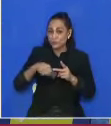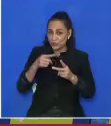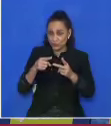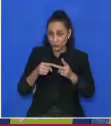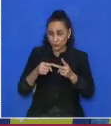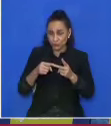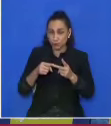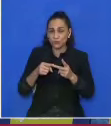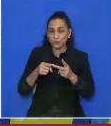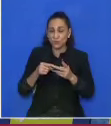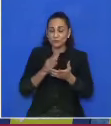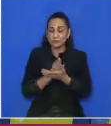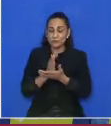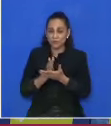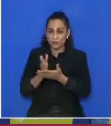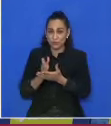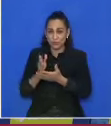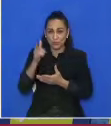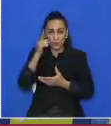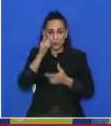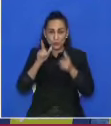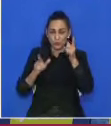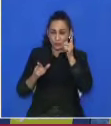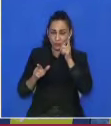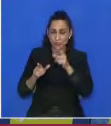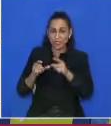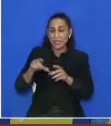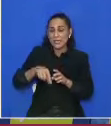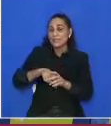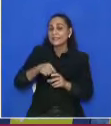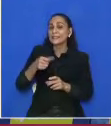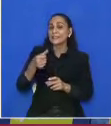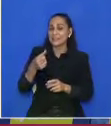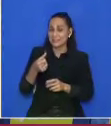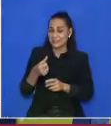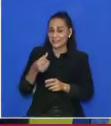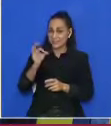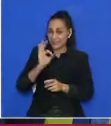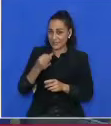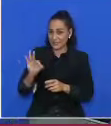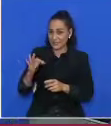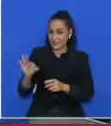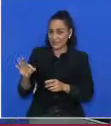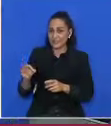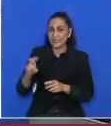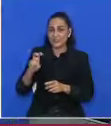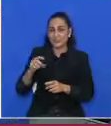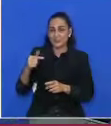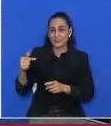o valor a ser distribuído entre os acertadores das seis dezenas será de